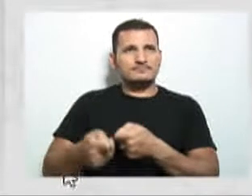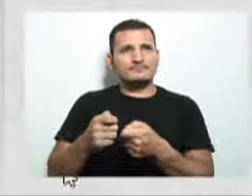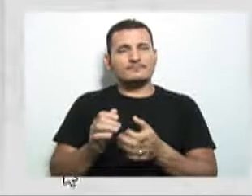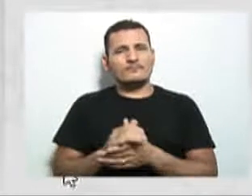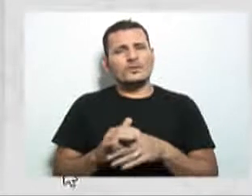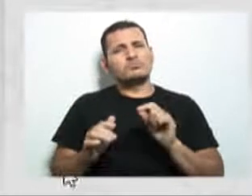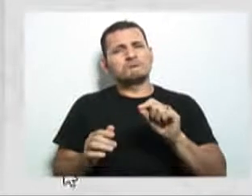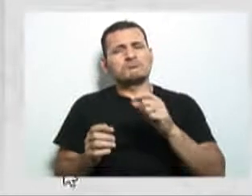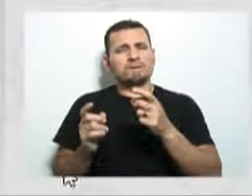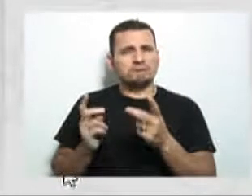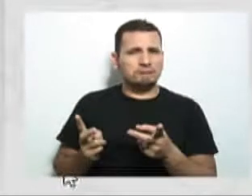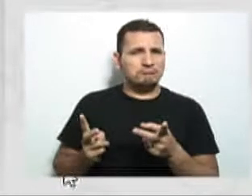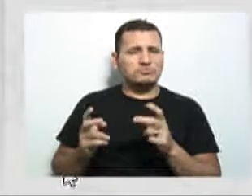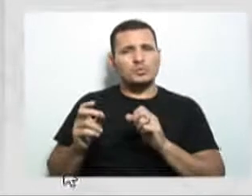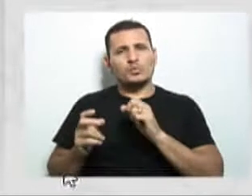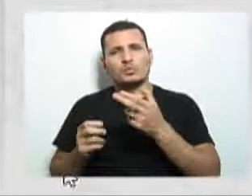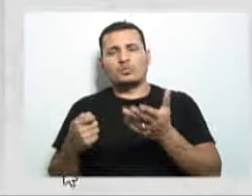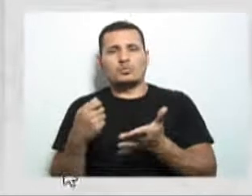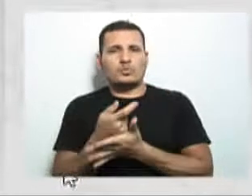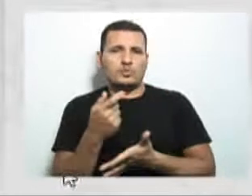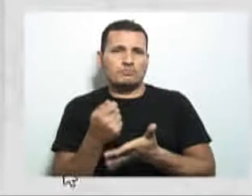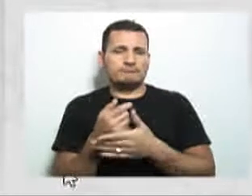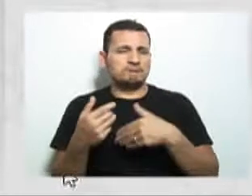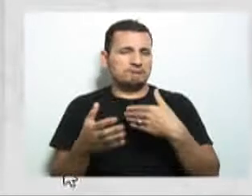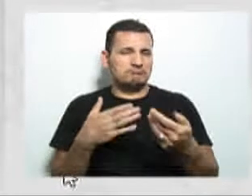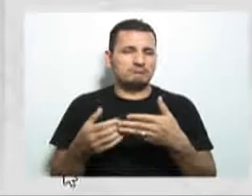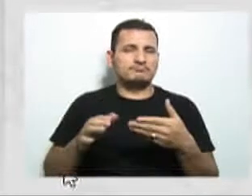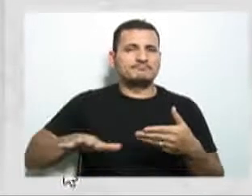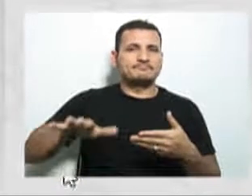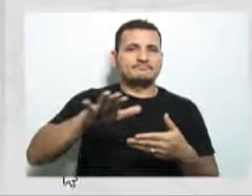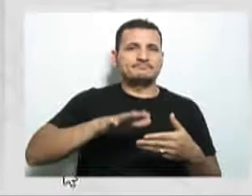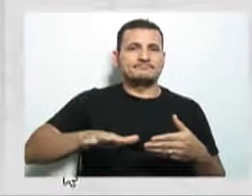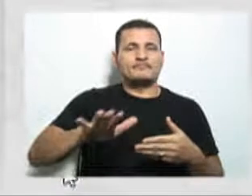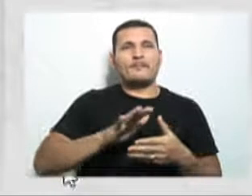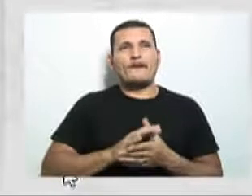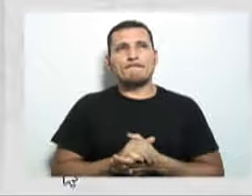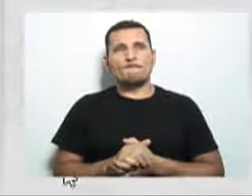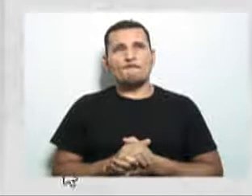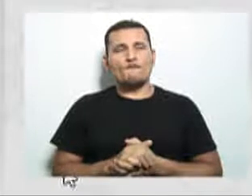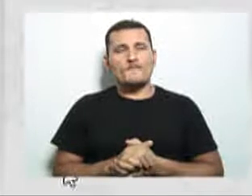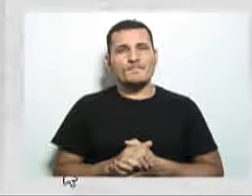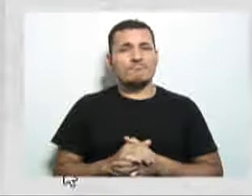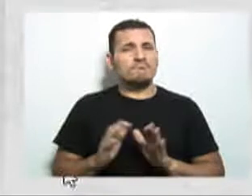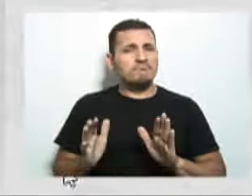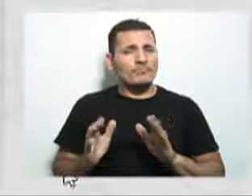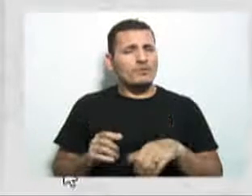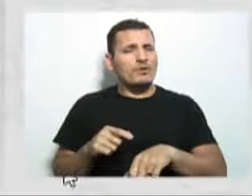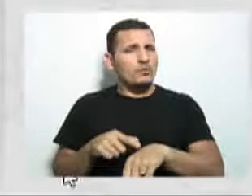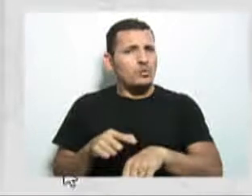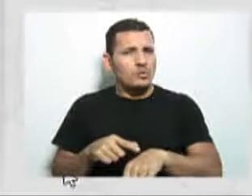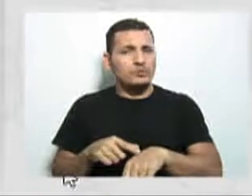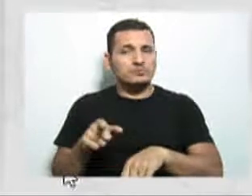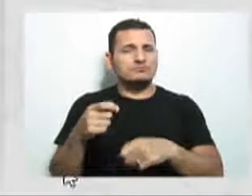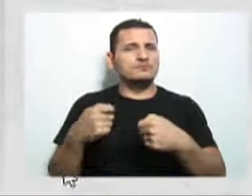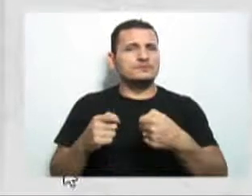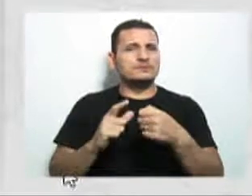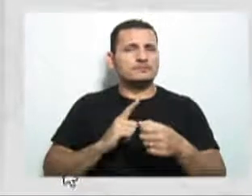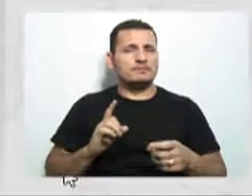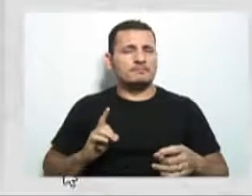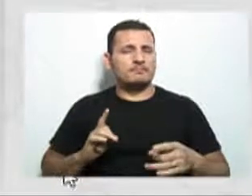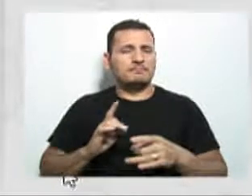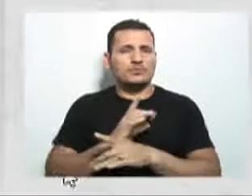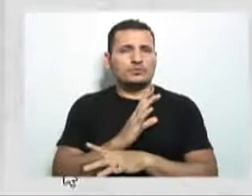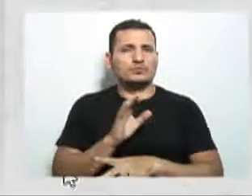venda, a compra ou a negociação de forma geral, não é? E aí? Pois é nessa hora que você precisa estar preparado